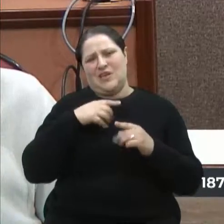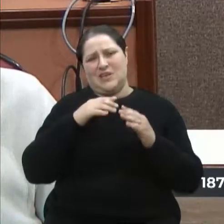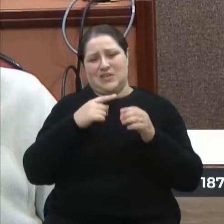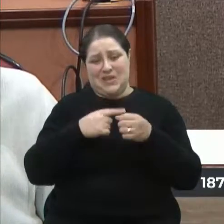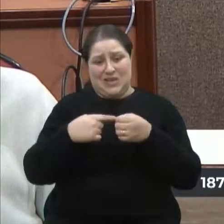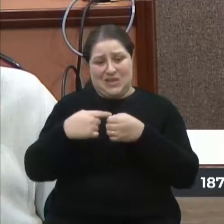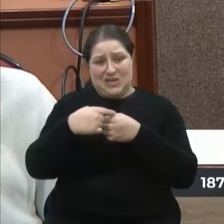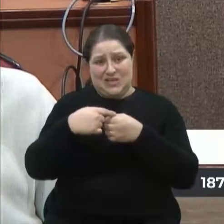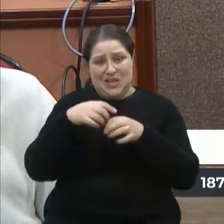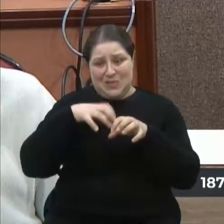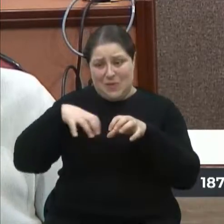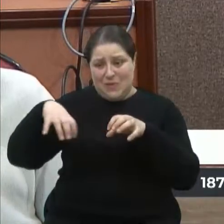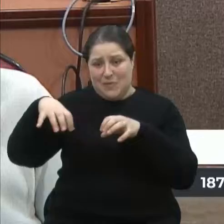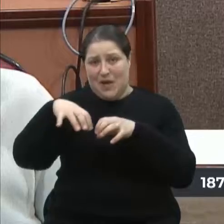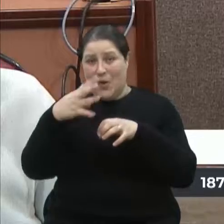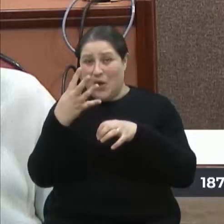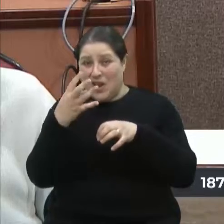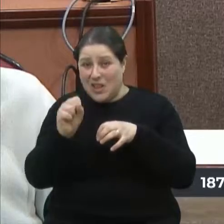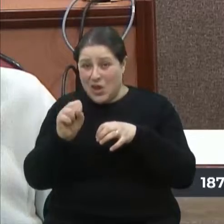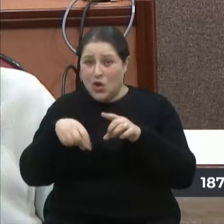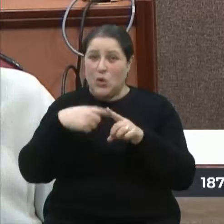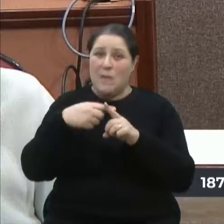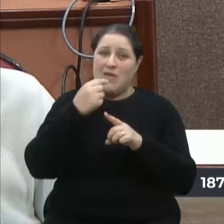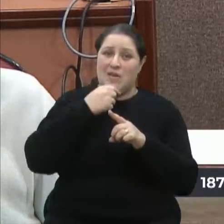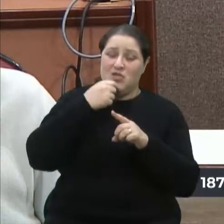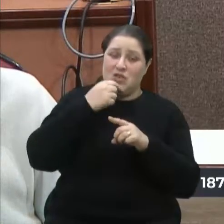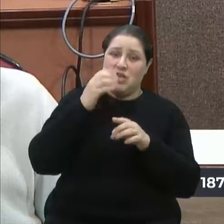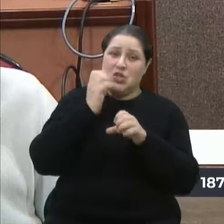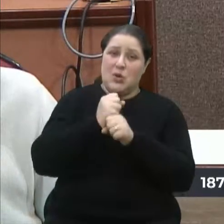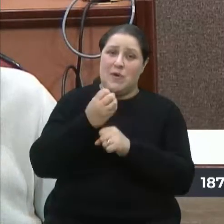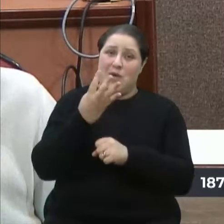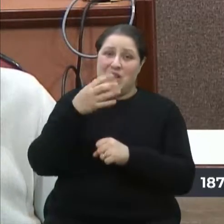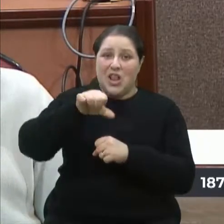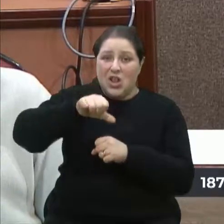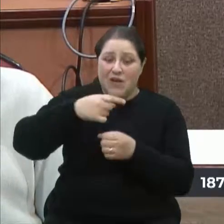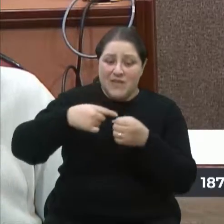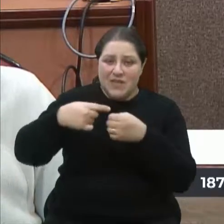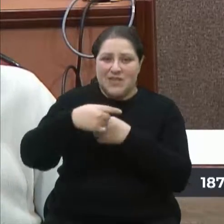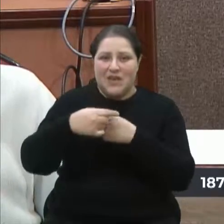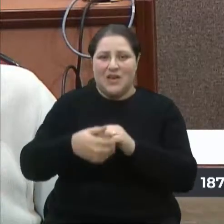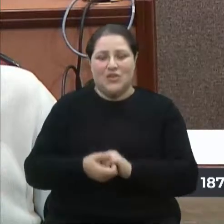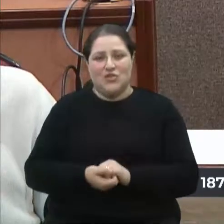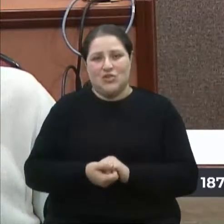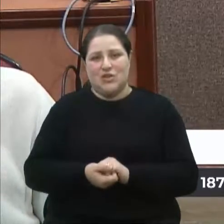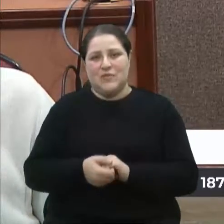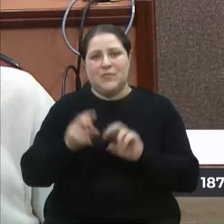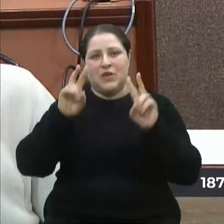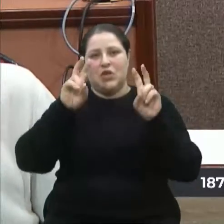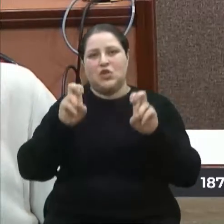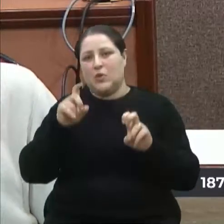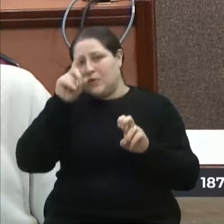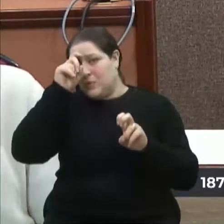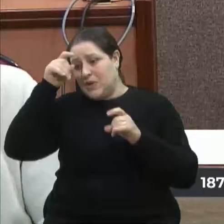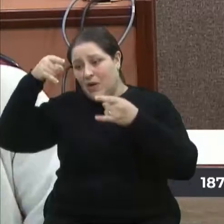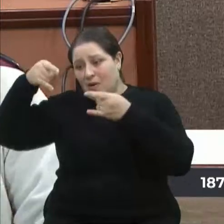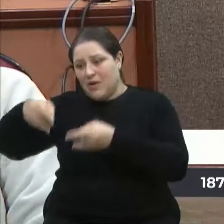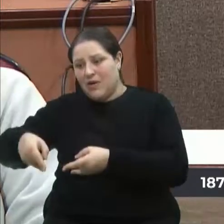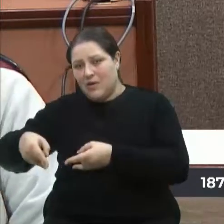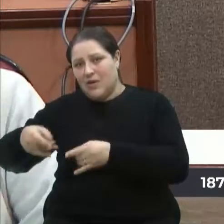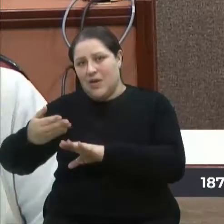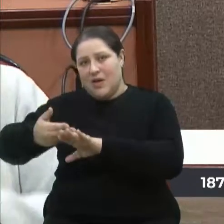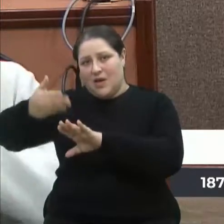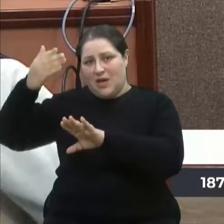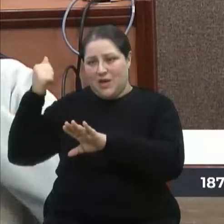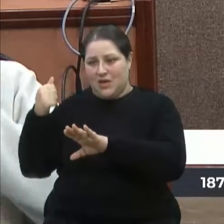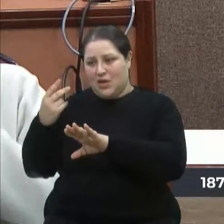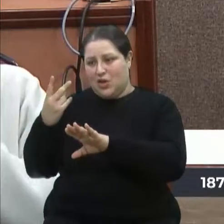mais Caxias. Quando a gente fala de leitos, por exemplo, vereador Xuxa, desde 2015, o município não tinha novos leitos